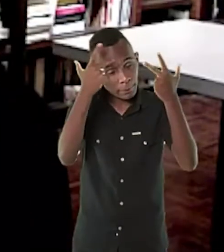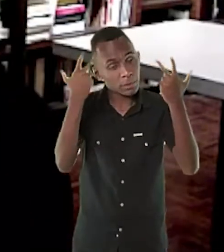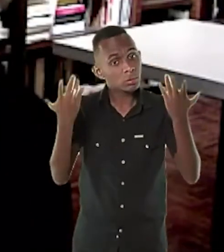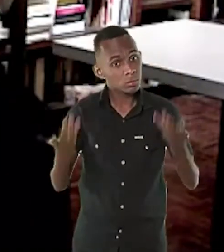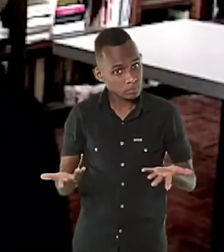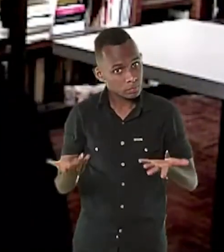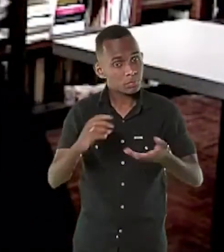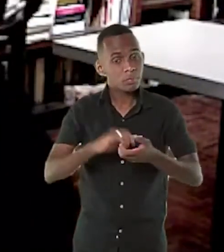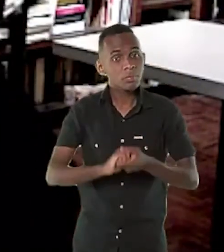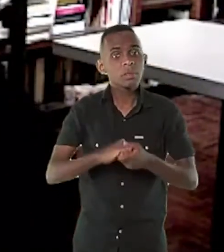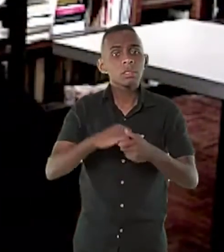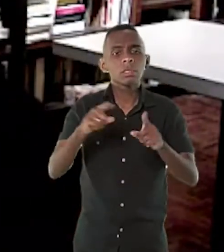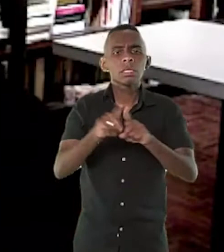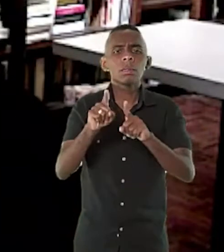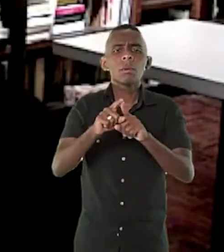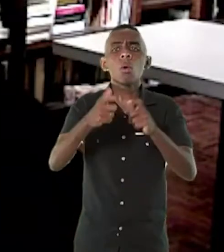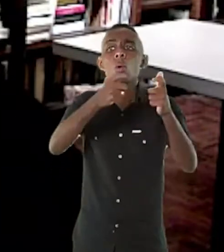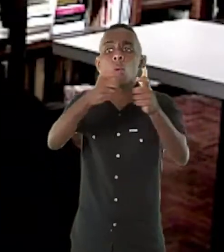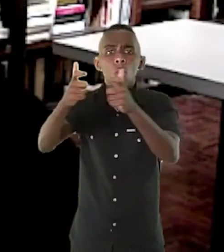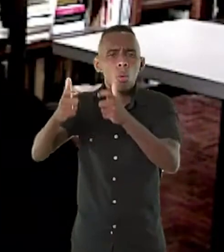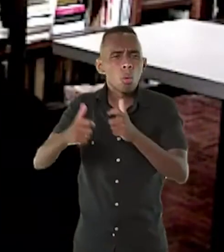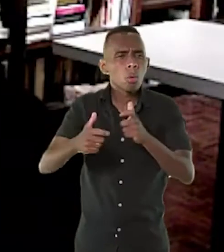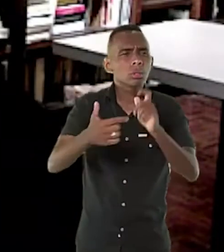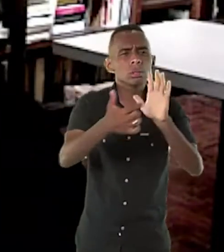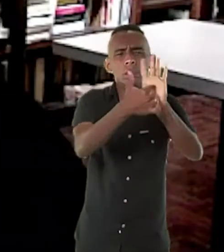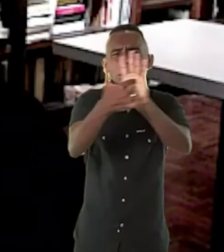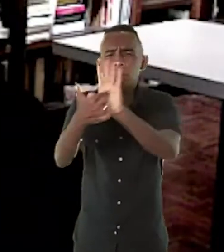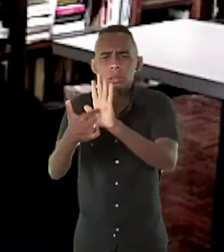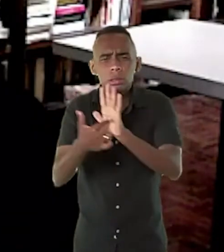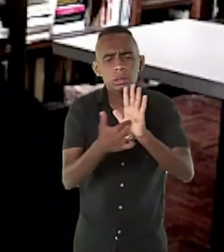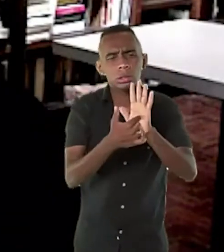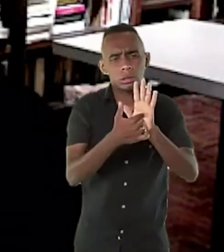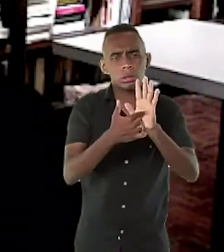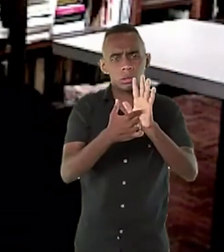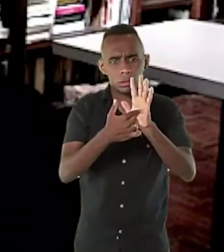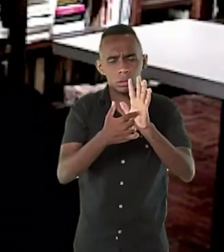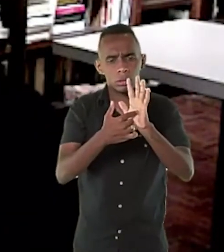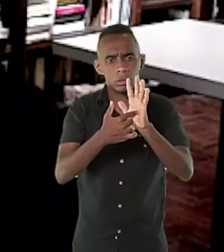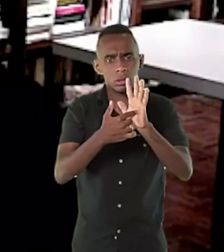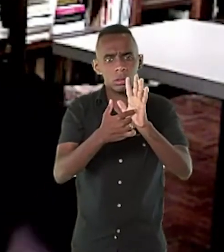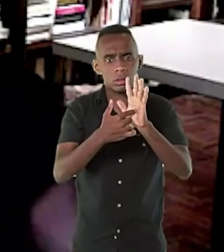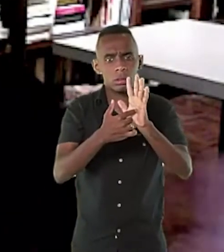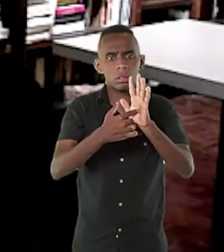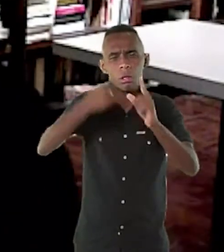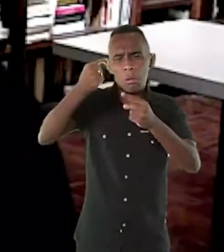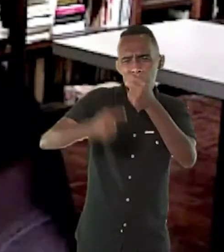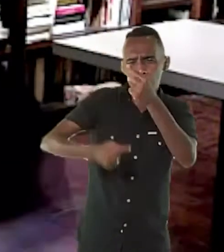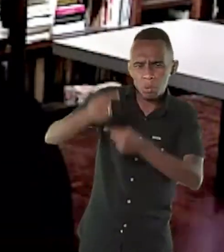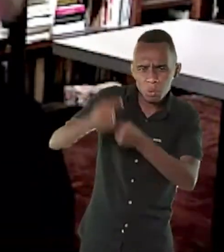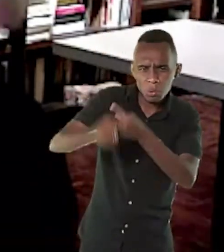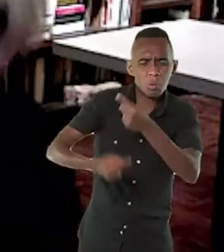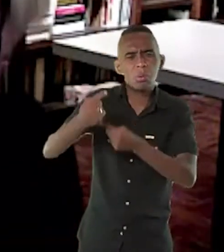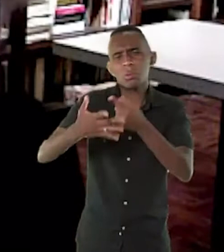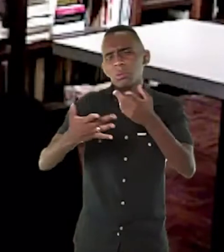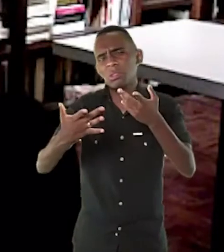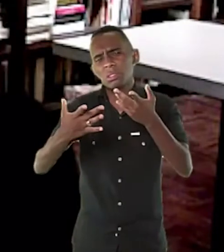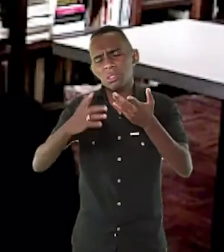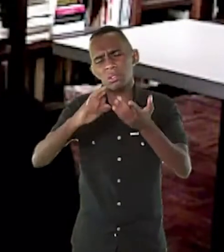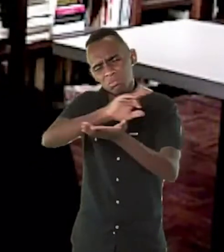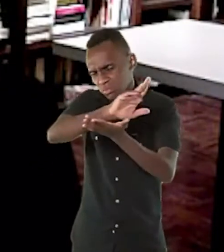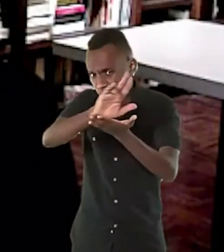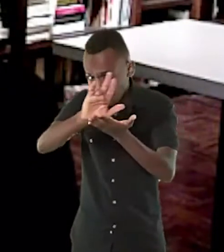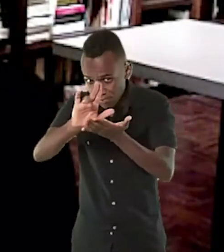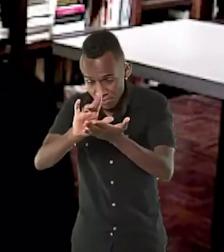e para onde eles estão indo. Eles podem ser usados para propaganda, para consumo, para política, e nós temos